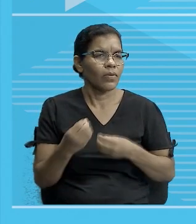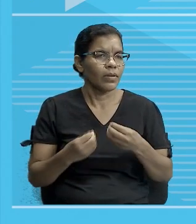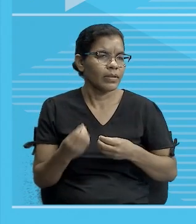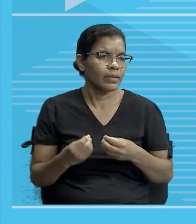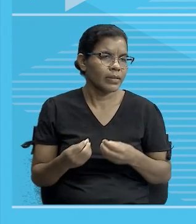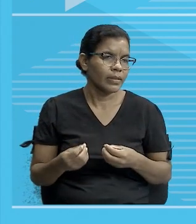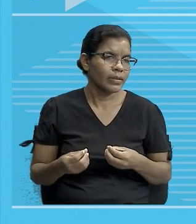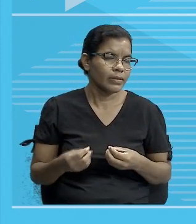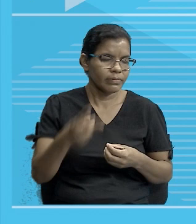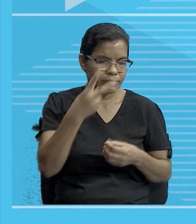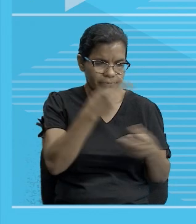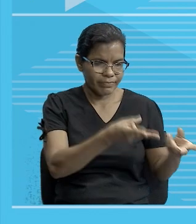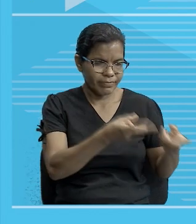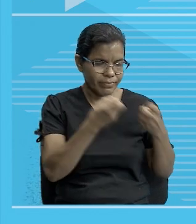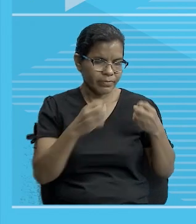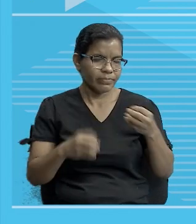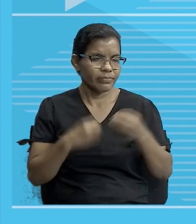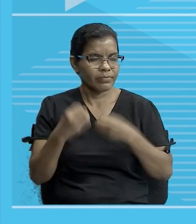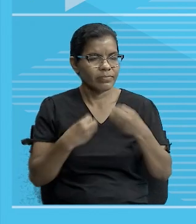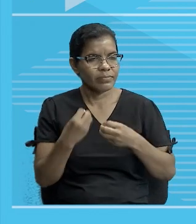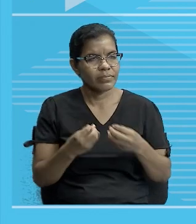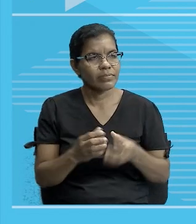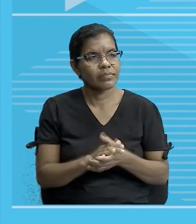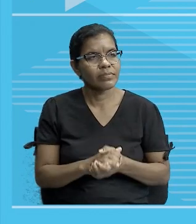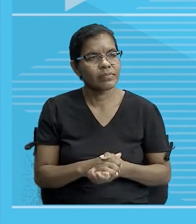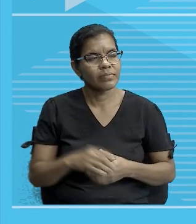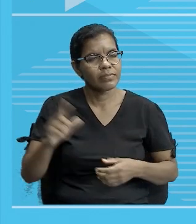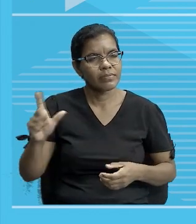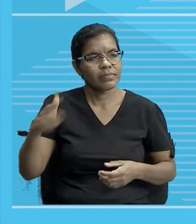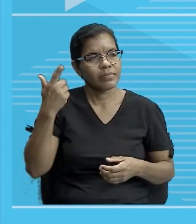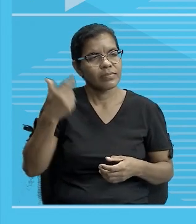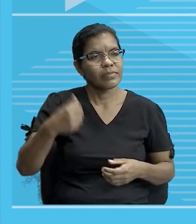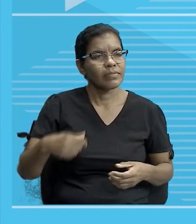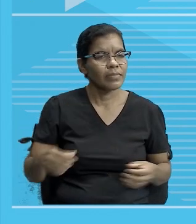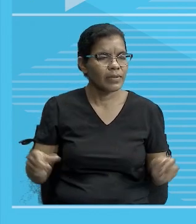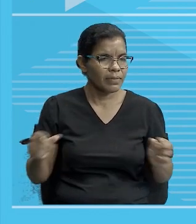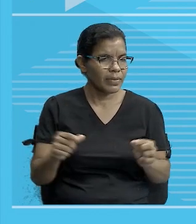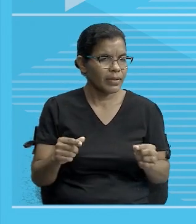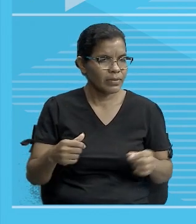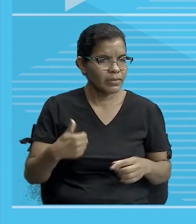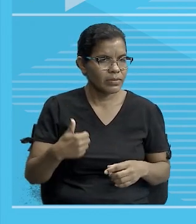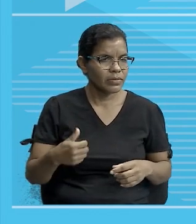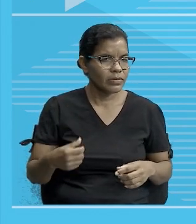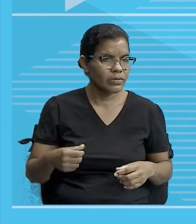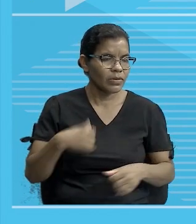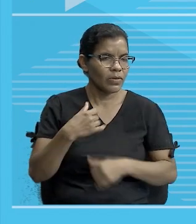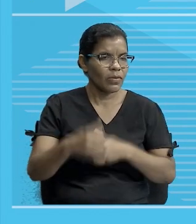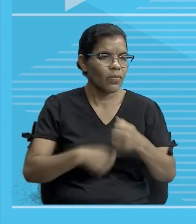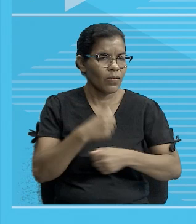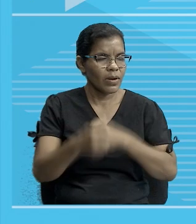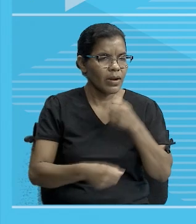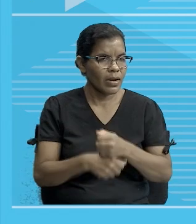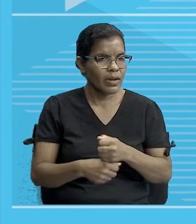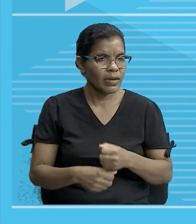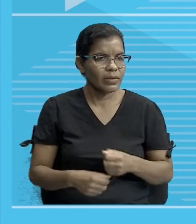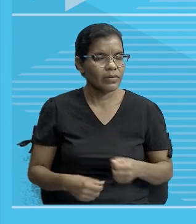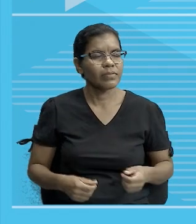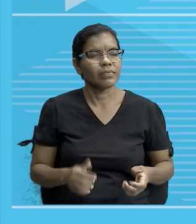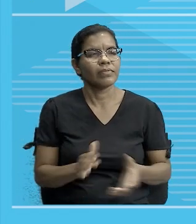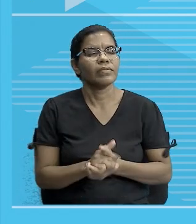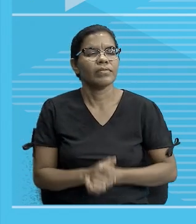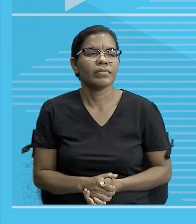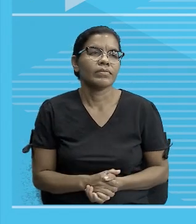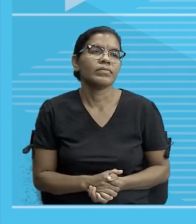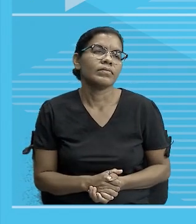está se sucedendo. Vamos botar assim, em menos de um ano de acontecimentos. Ah, tá,